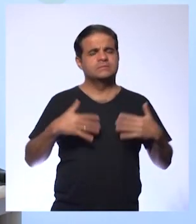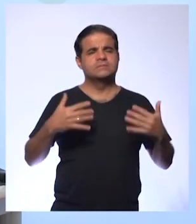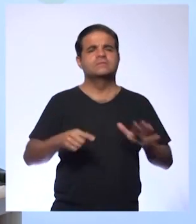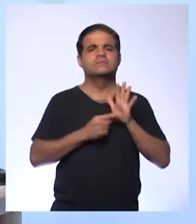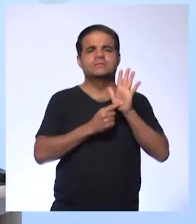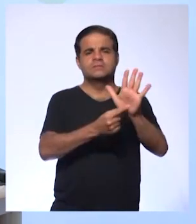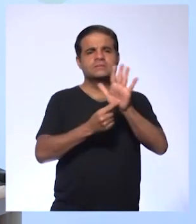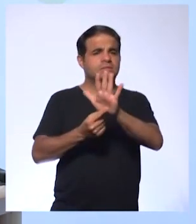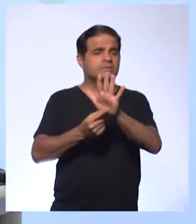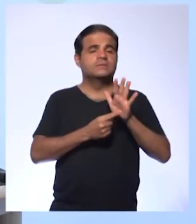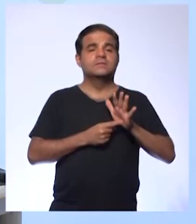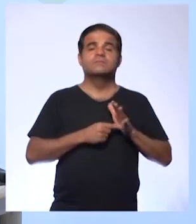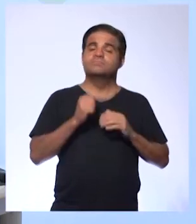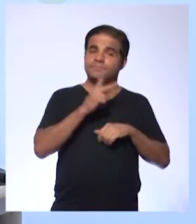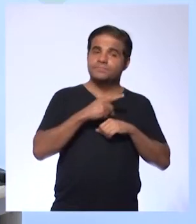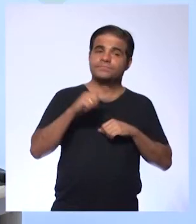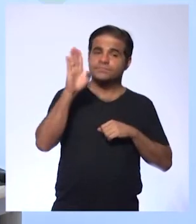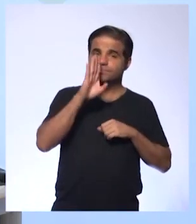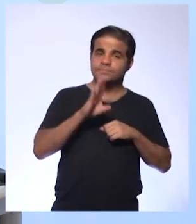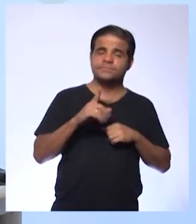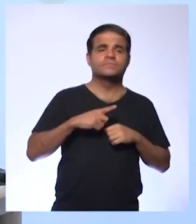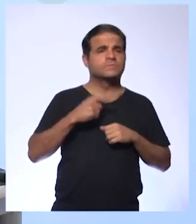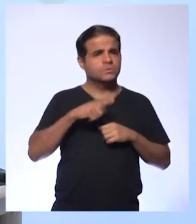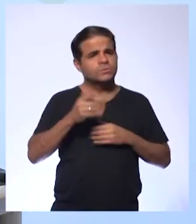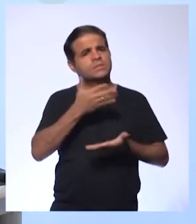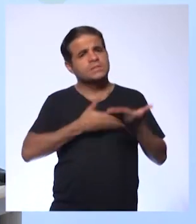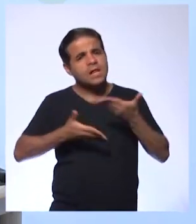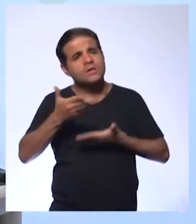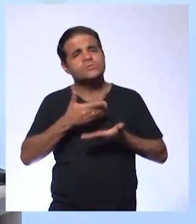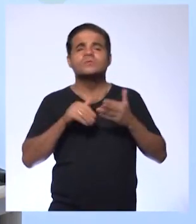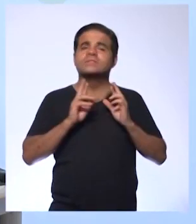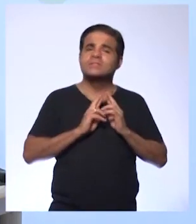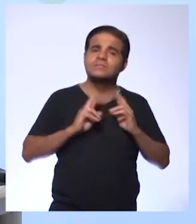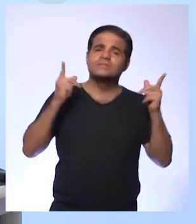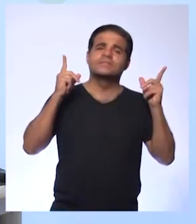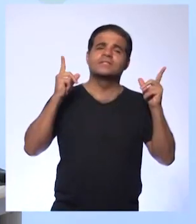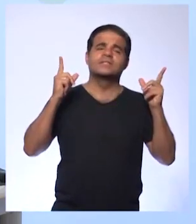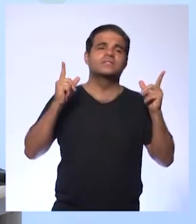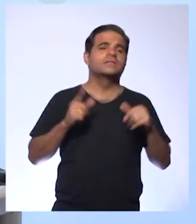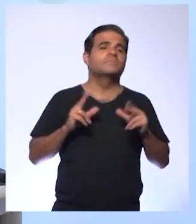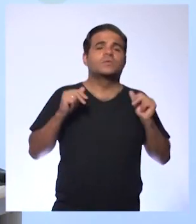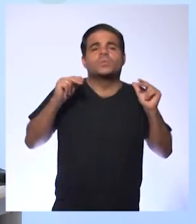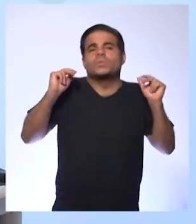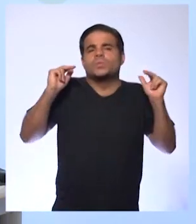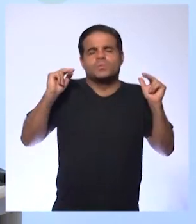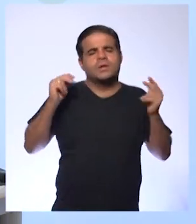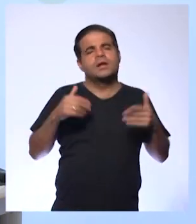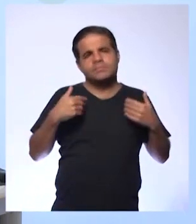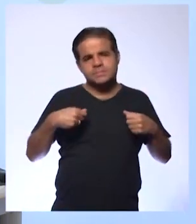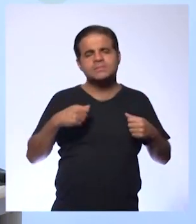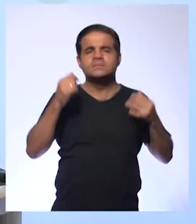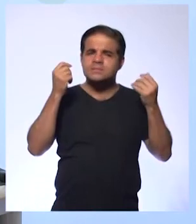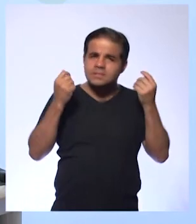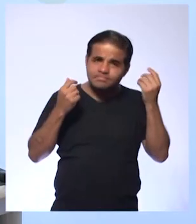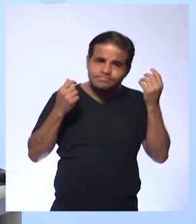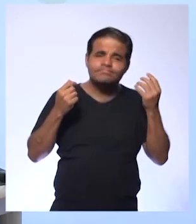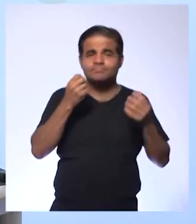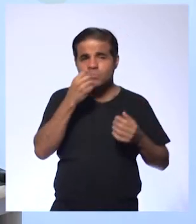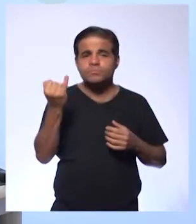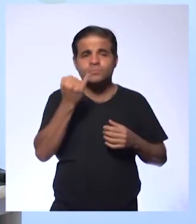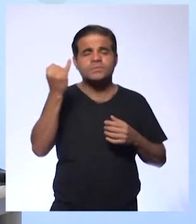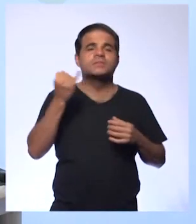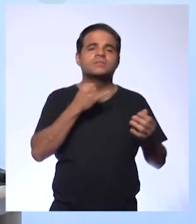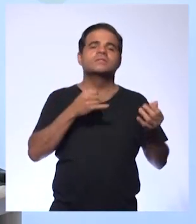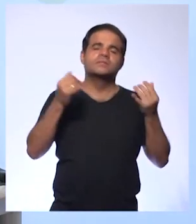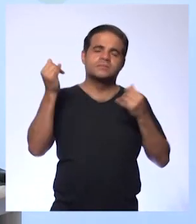retratar isso aí, que, lógico, aqui no Brasil nós temos outras relações diferentes, né, mas nunca custa aí se prevenir. Tá? Na próxima